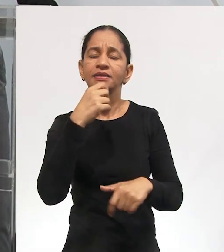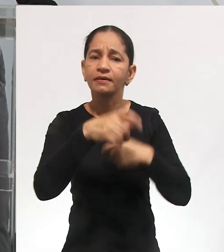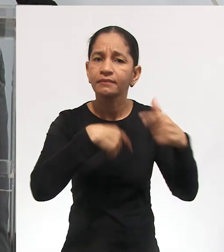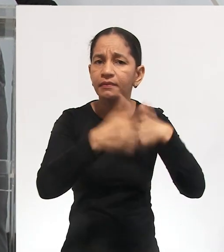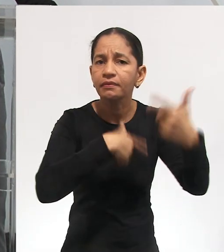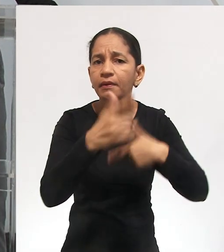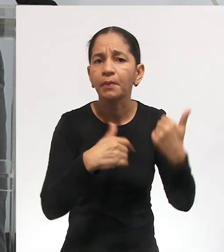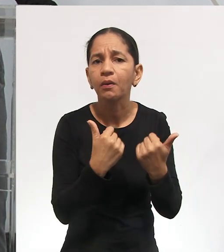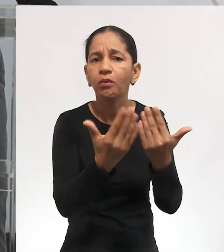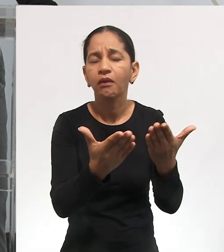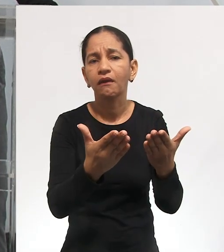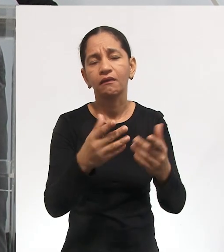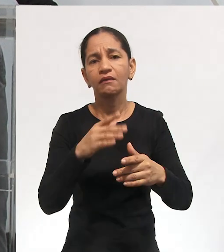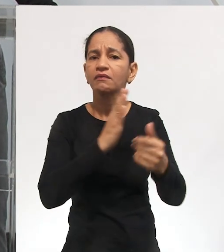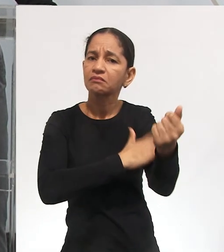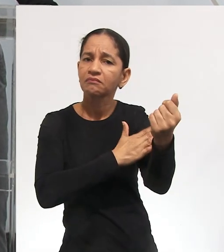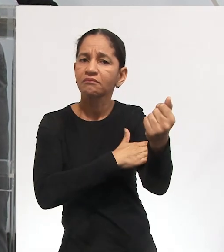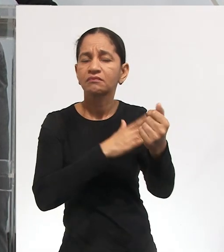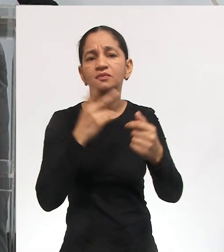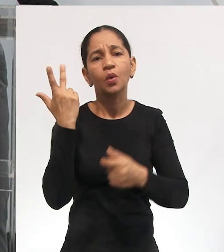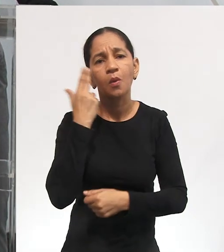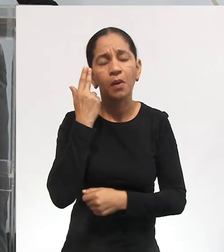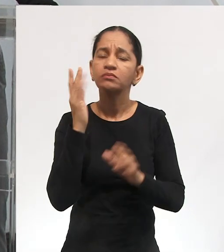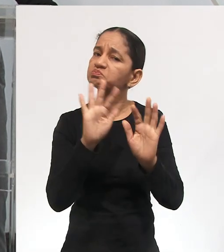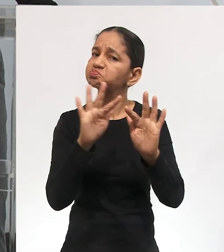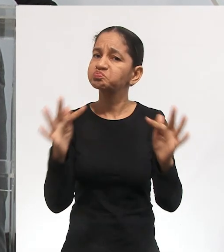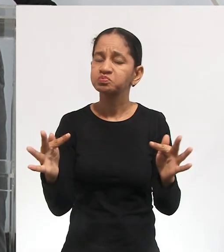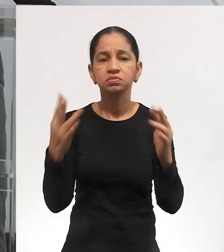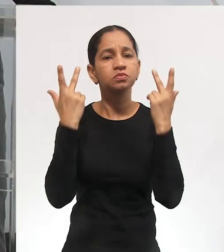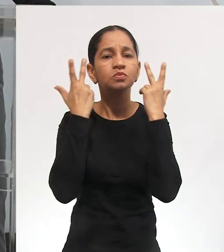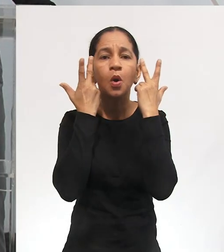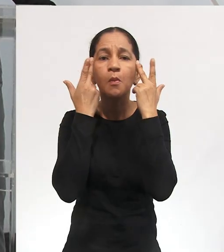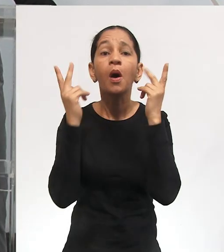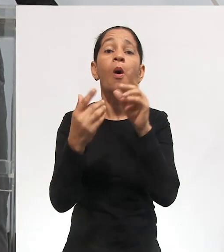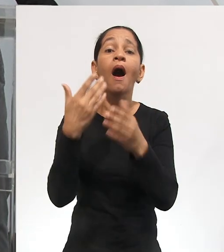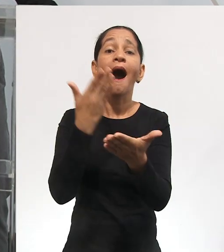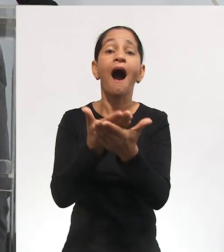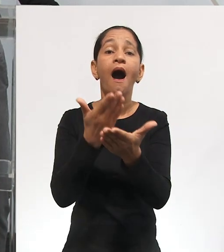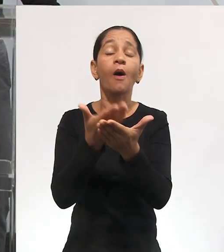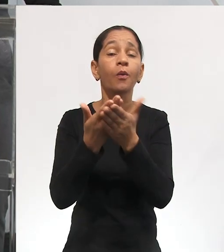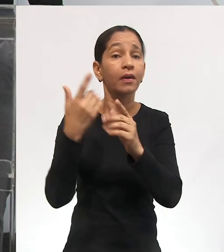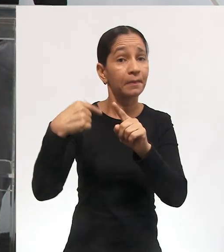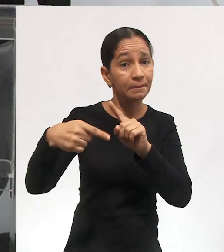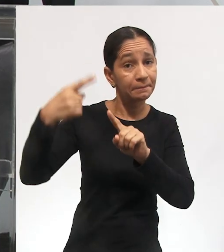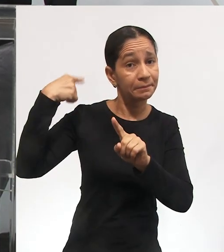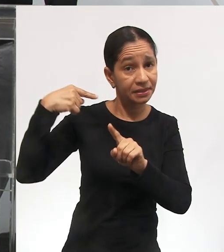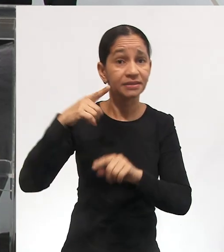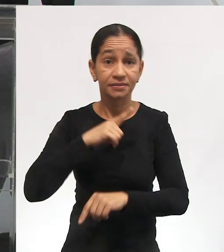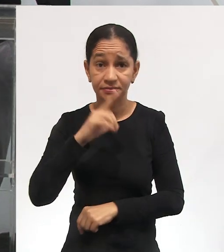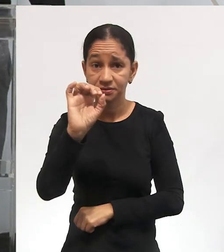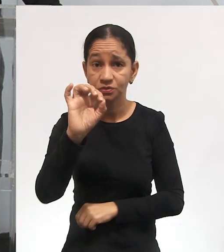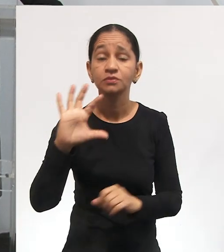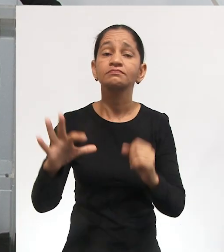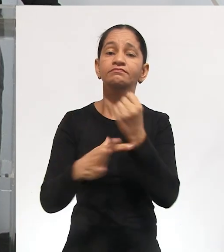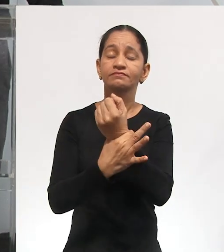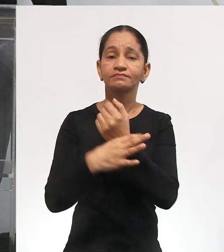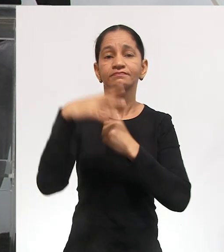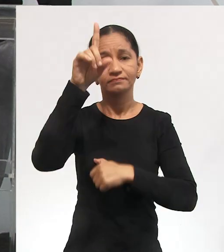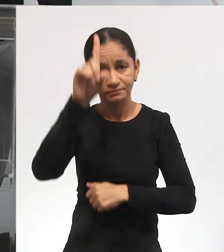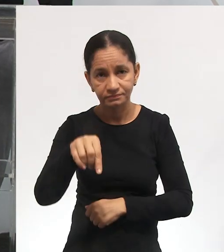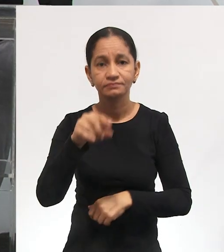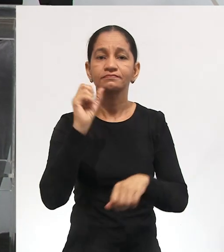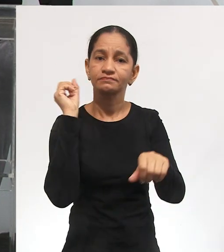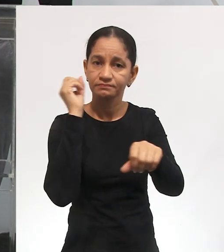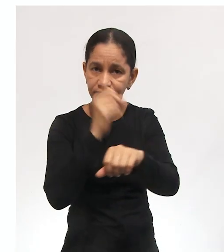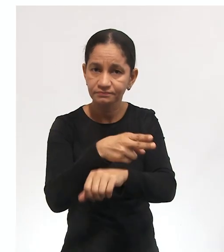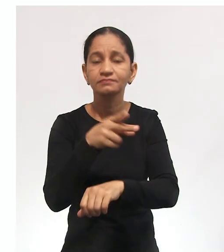comercial. Tomou o trabalho com aqueles requisitos que nós estudamos na aula anterior, automaticamente será considerado